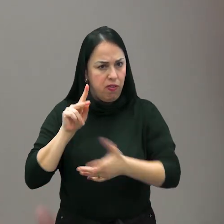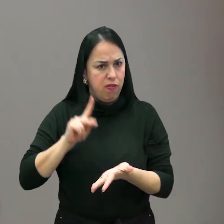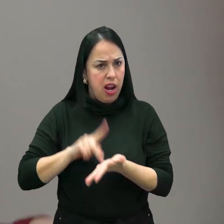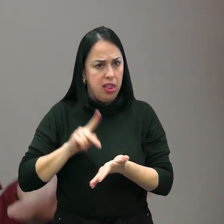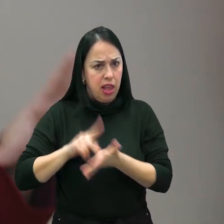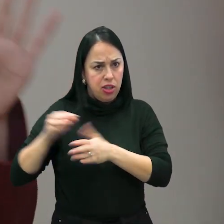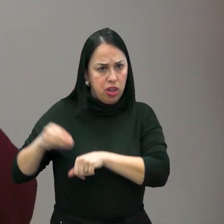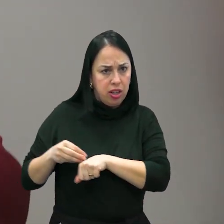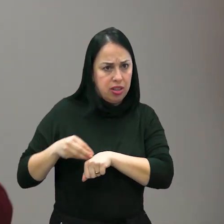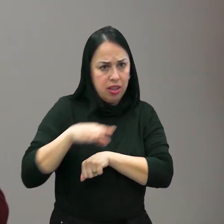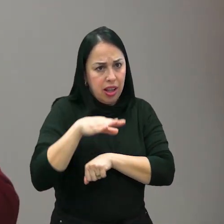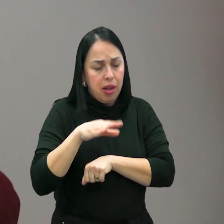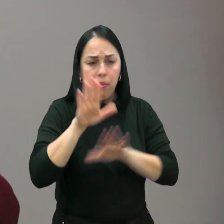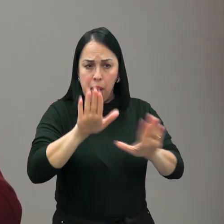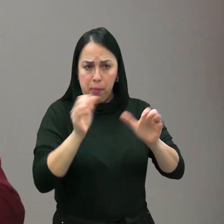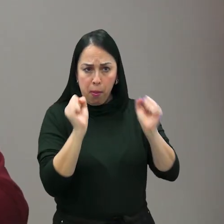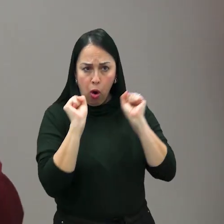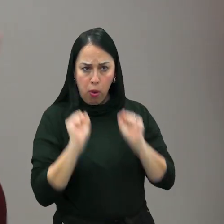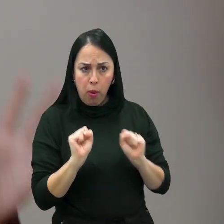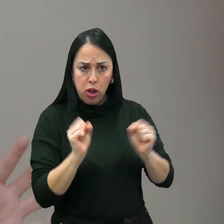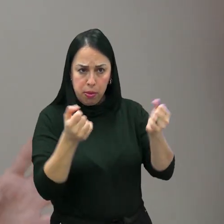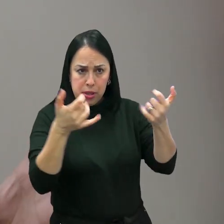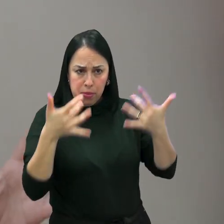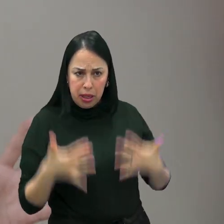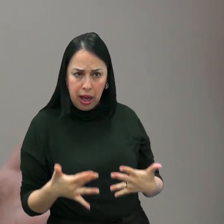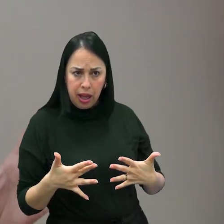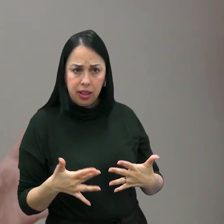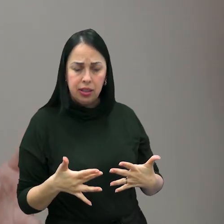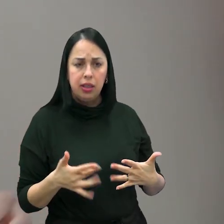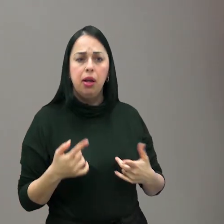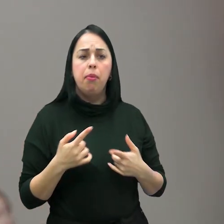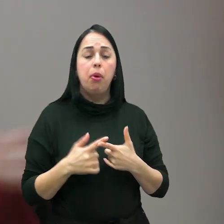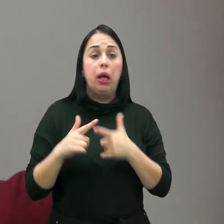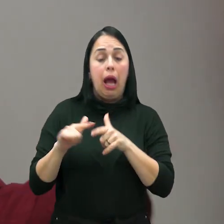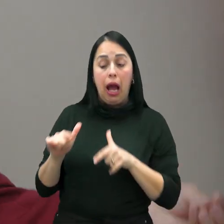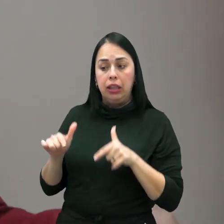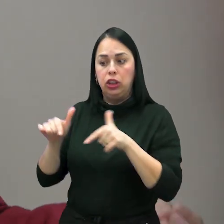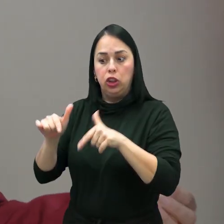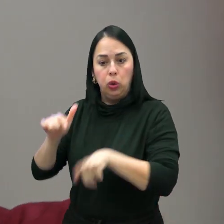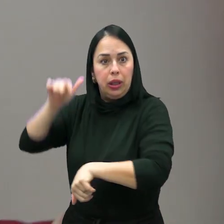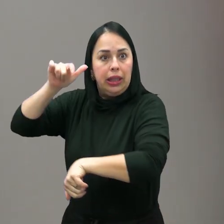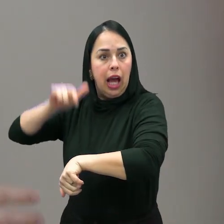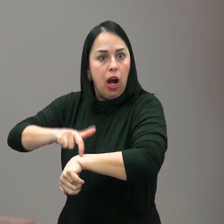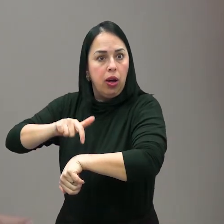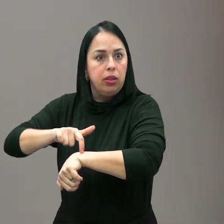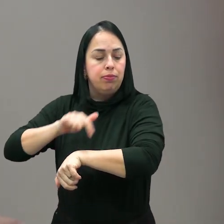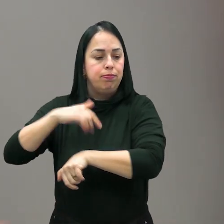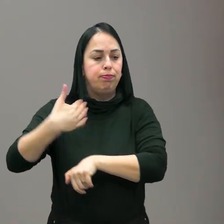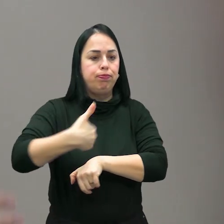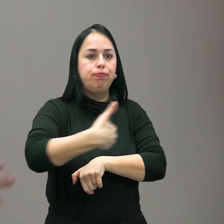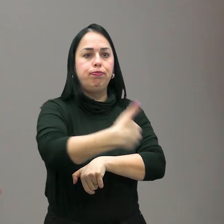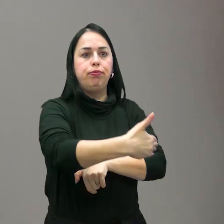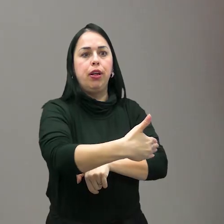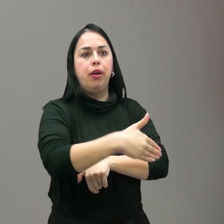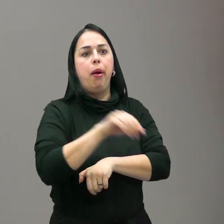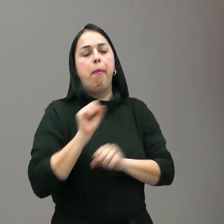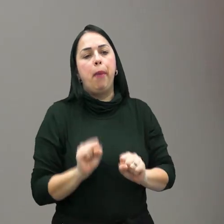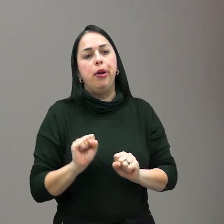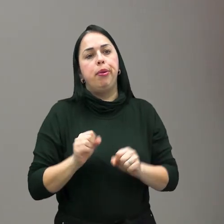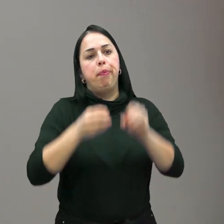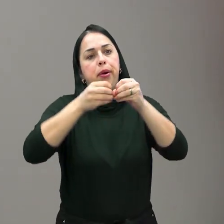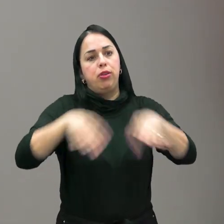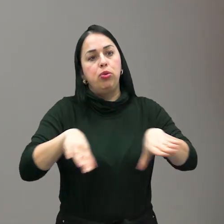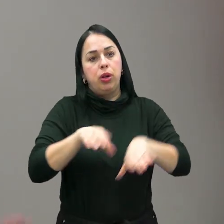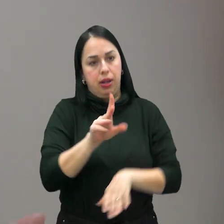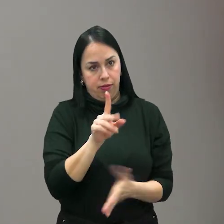algum desses de forma alguma? Explica pra gente certinho, porque a conduta ali que é tomada na hora, ela pode ser